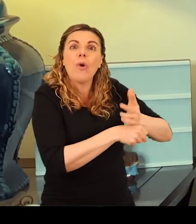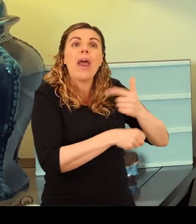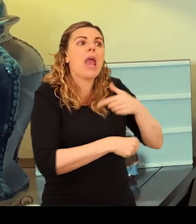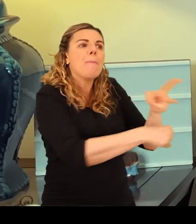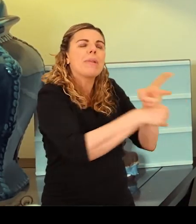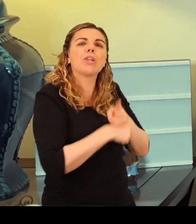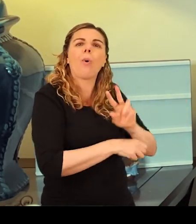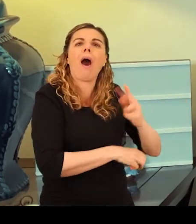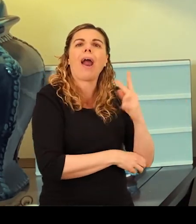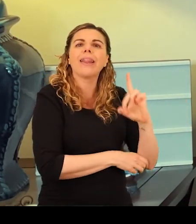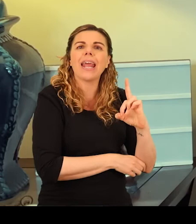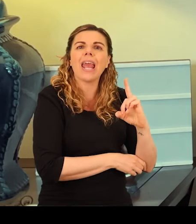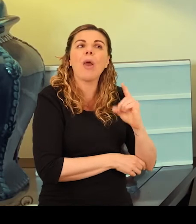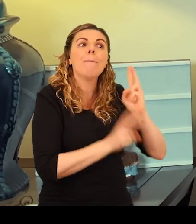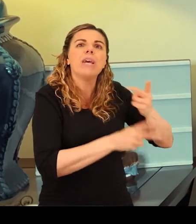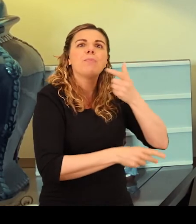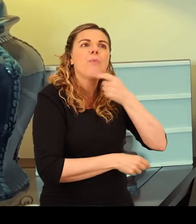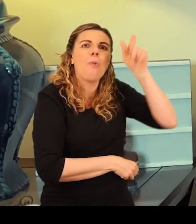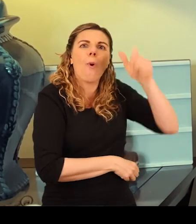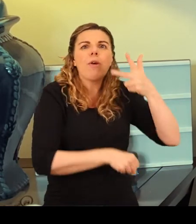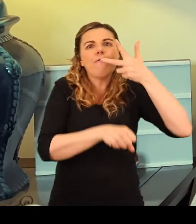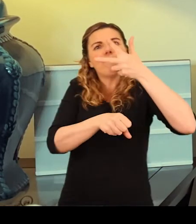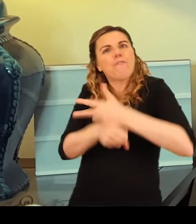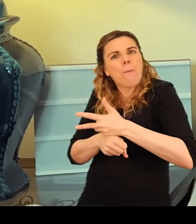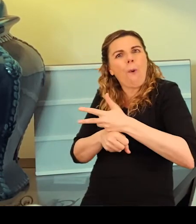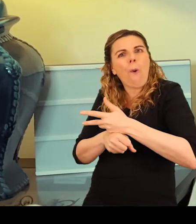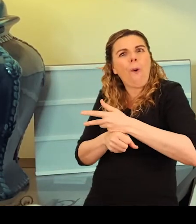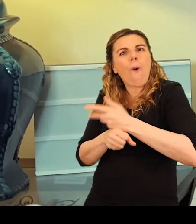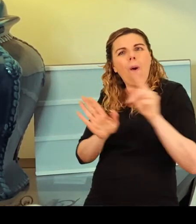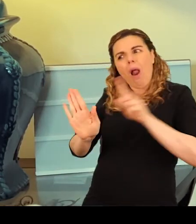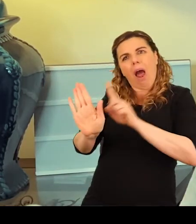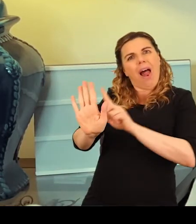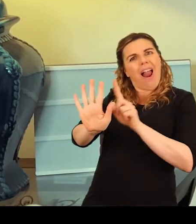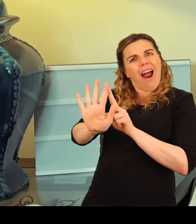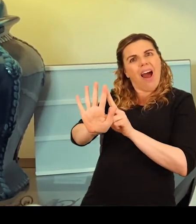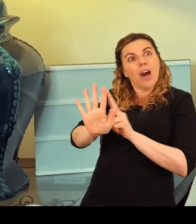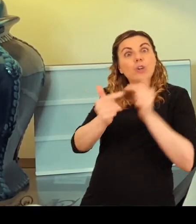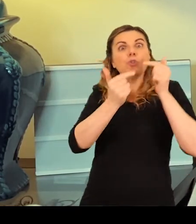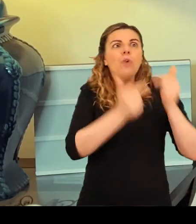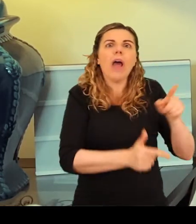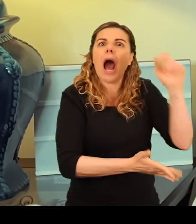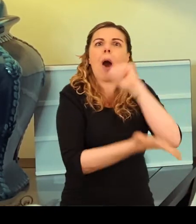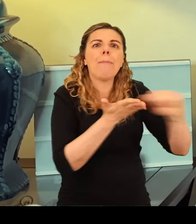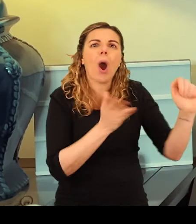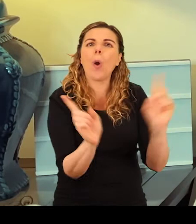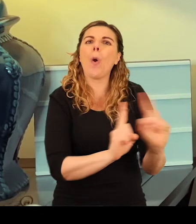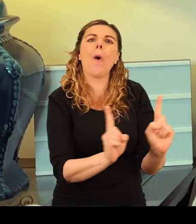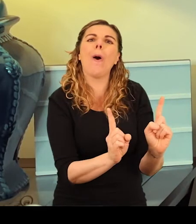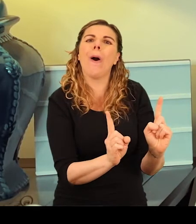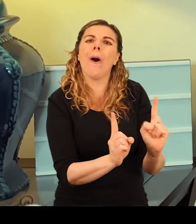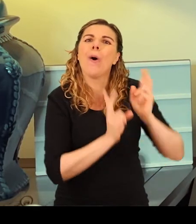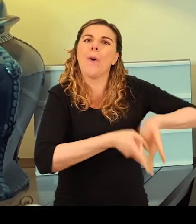filmagem eu usei emprestado o HD da pessoa que filmou o making of naquele dia. Davi Rosseto. E por sorte essa pessoa